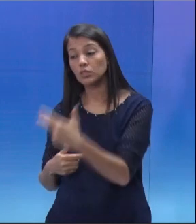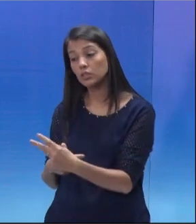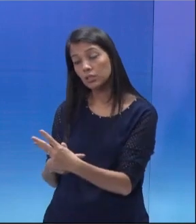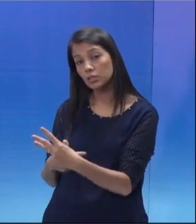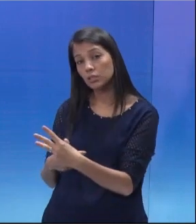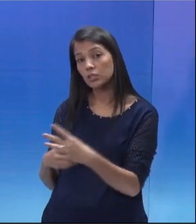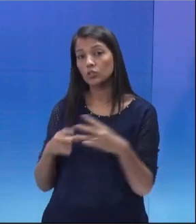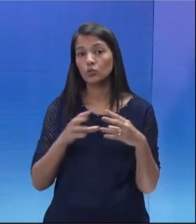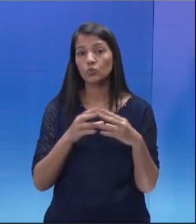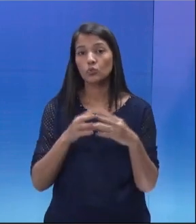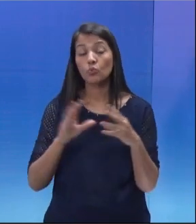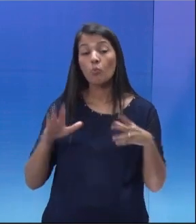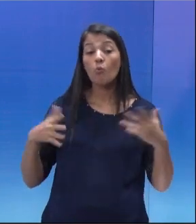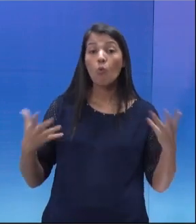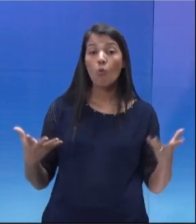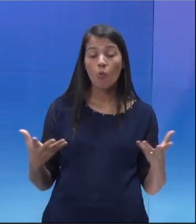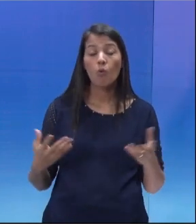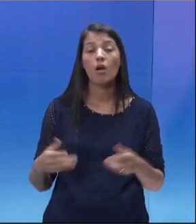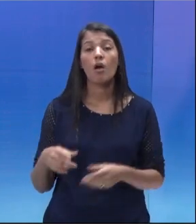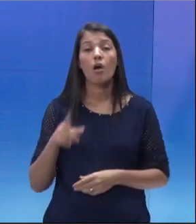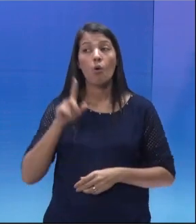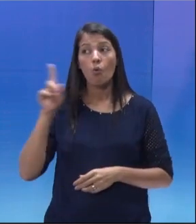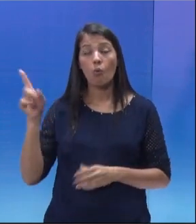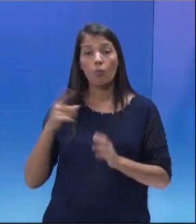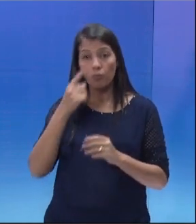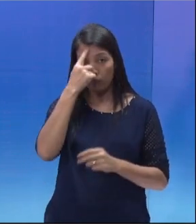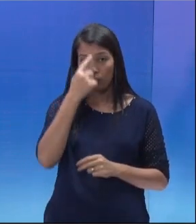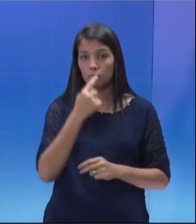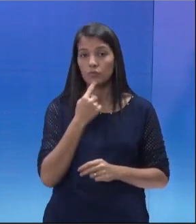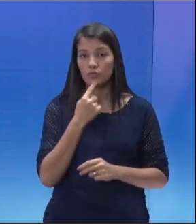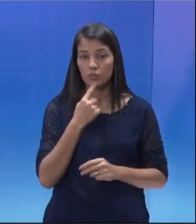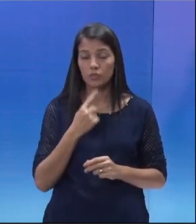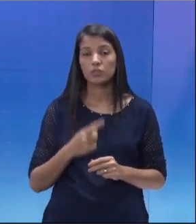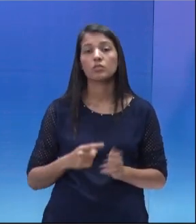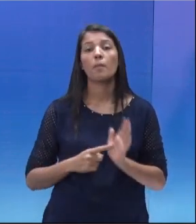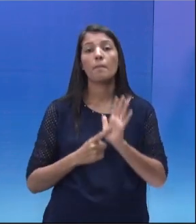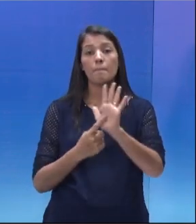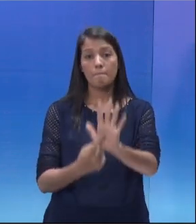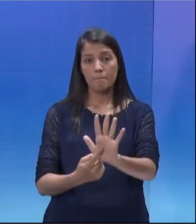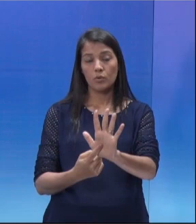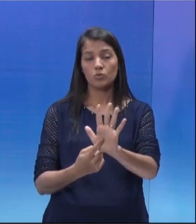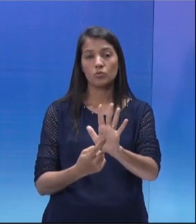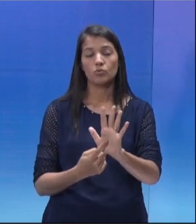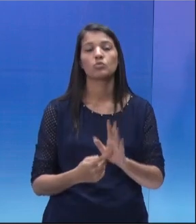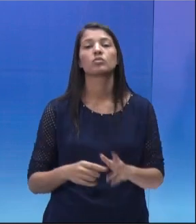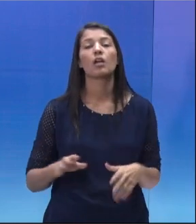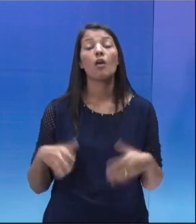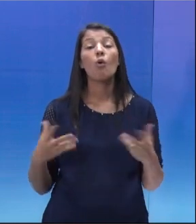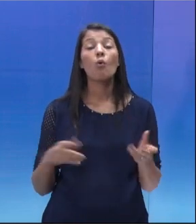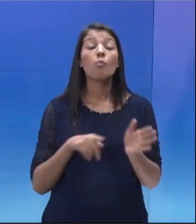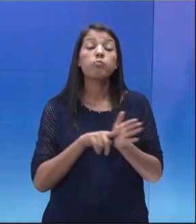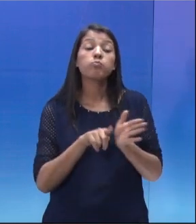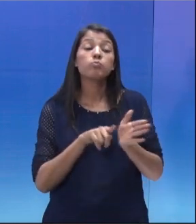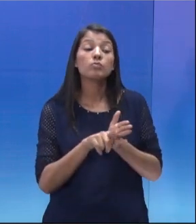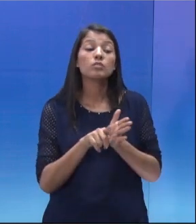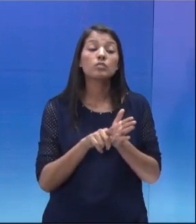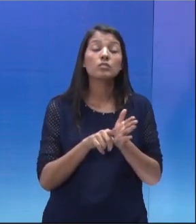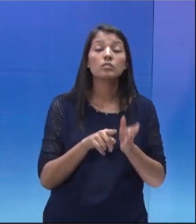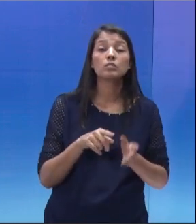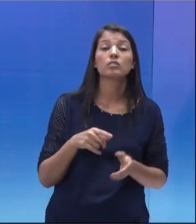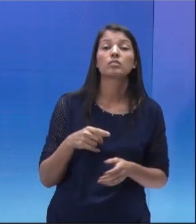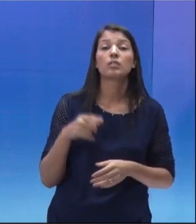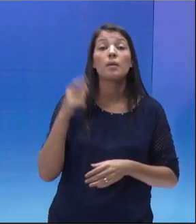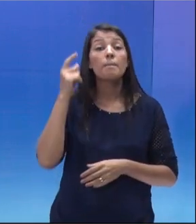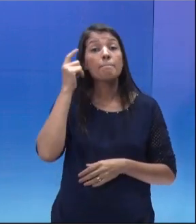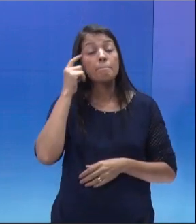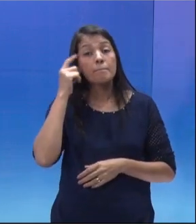mediana, o DL50, ele é baseado em miligramas por quilo de rato. Só que o enunciado foi claro, nosso rato possui apenas